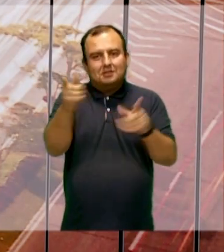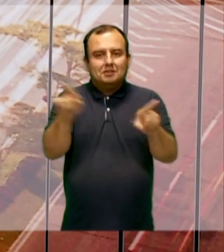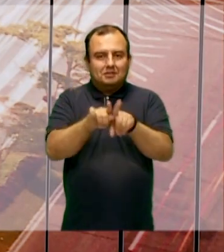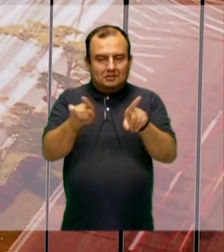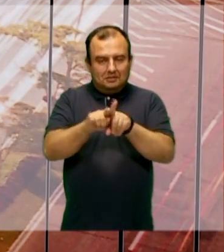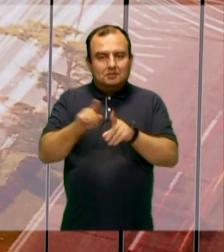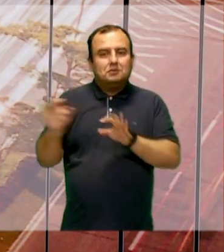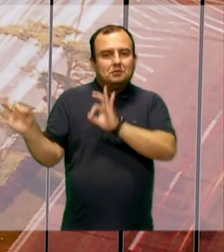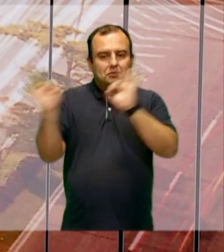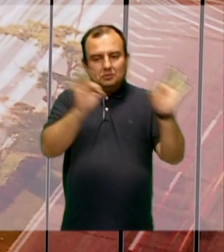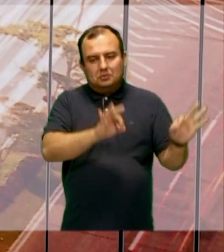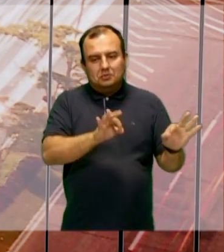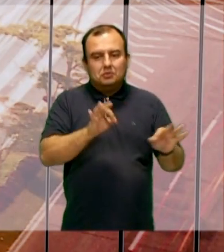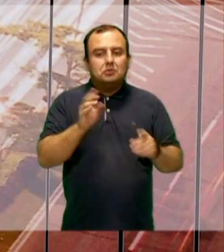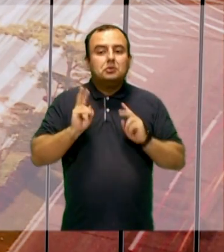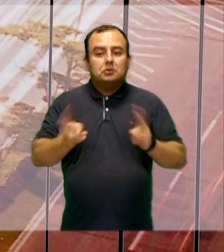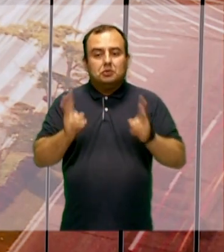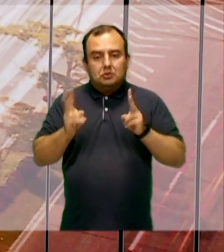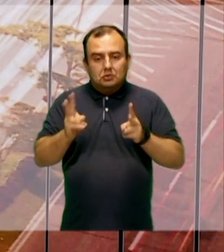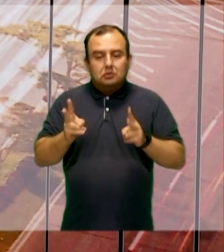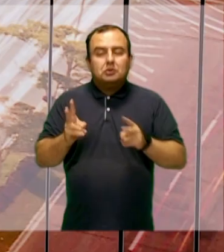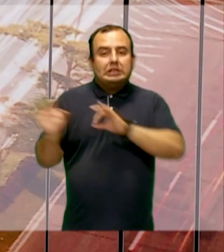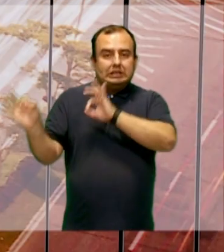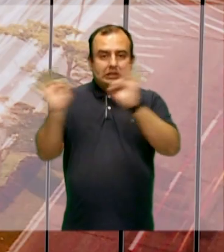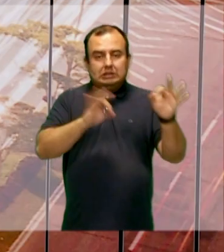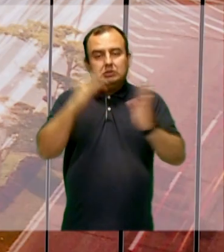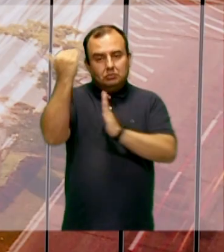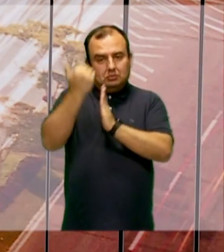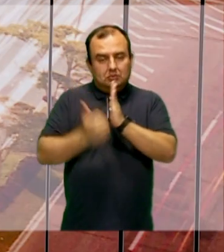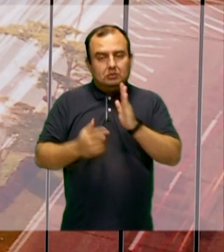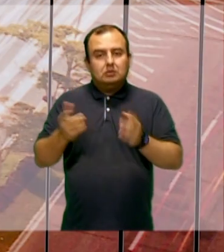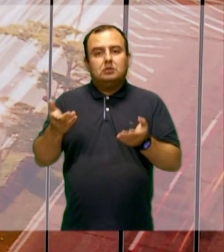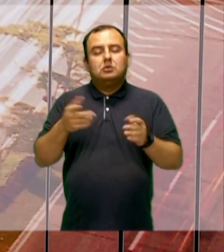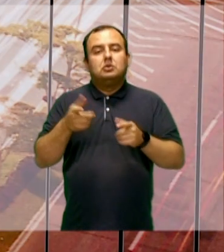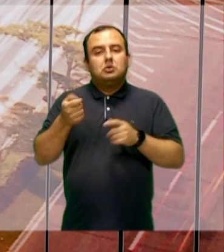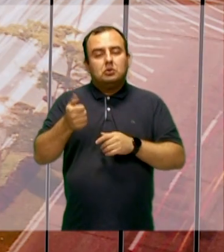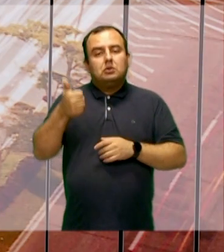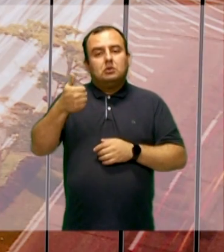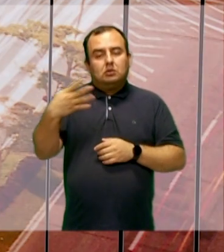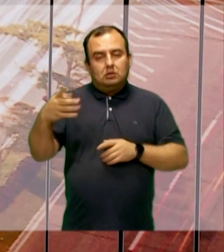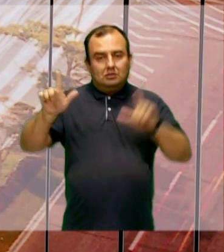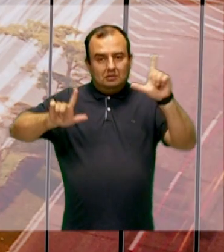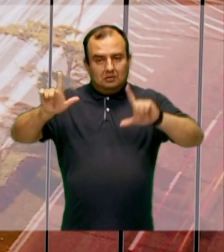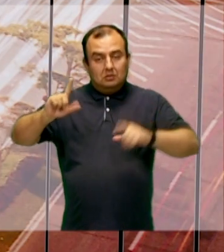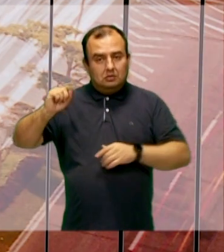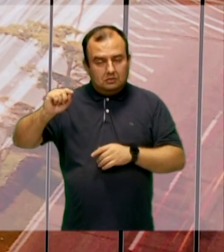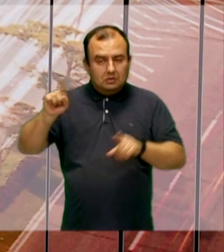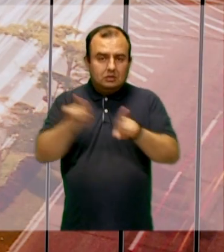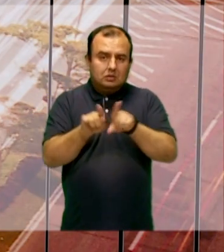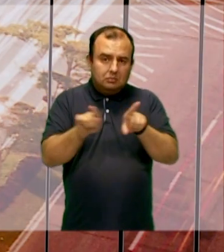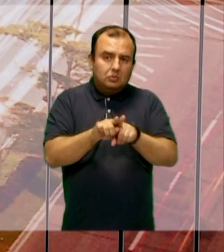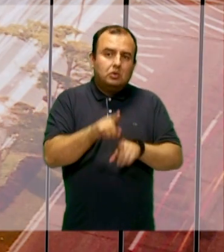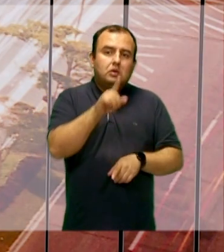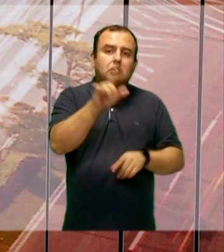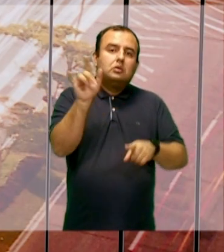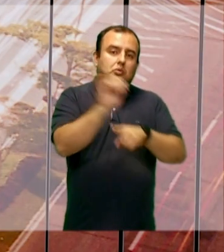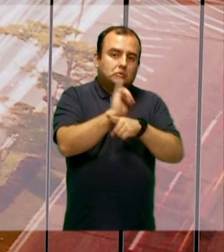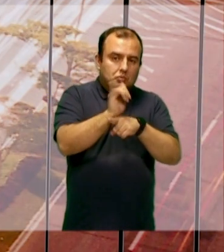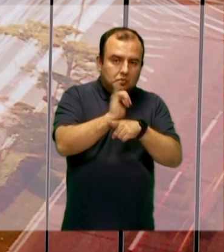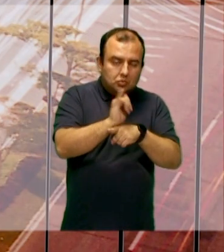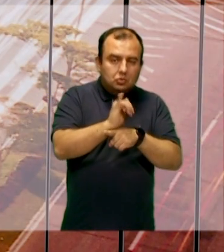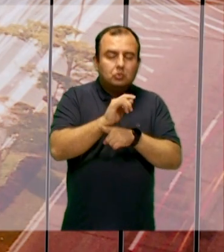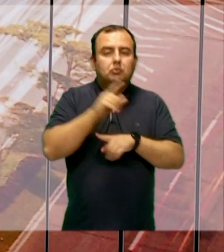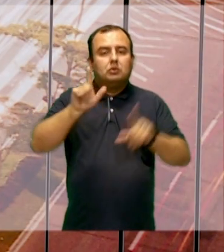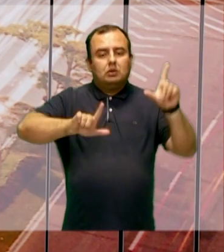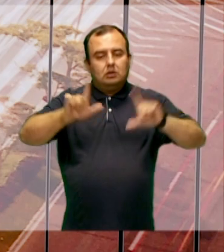você também que nos acompanha. Continue assistindo a nossa programação, seja no canal 14, é claro, como também lá no YouTube